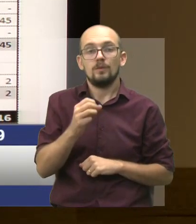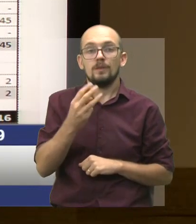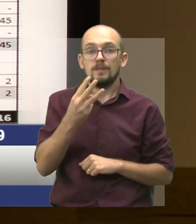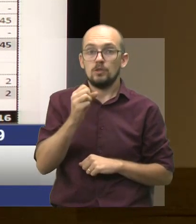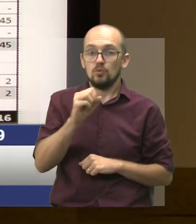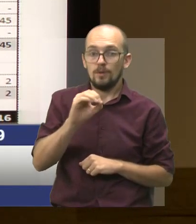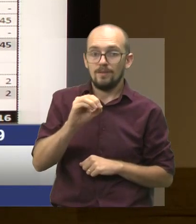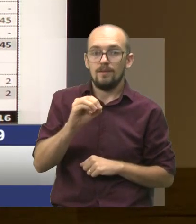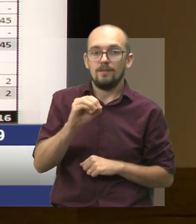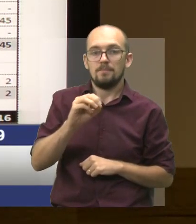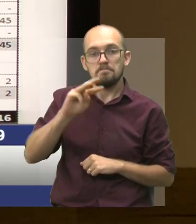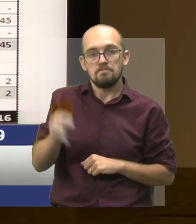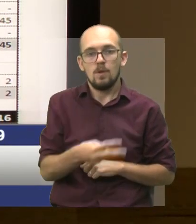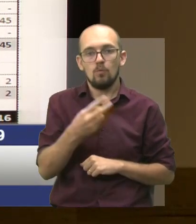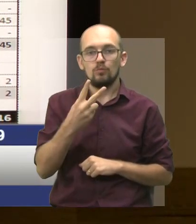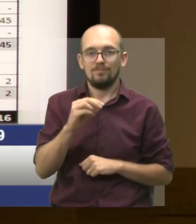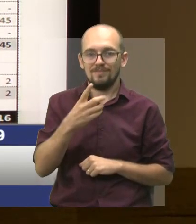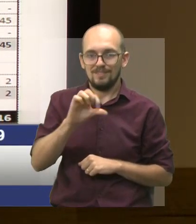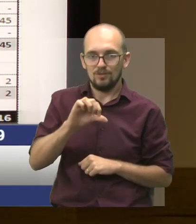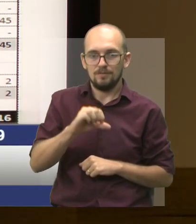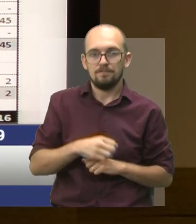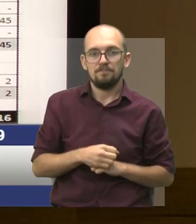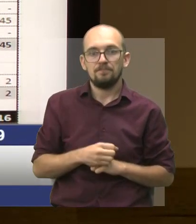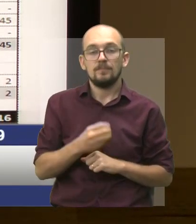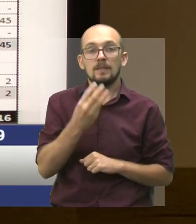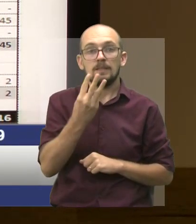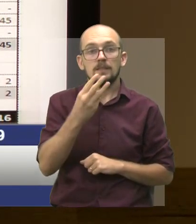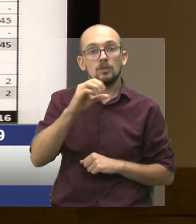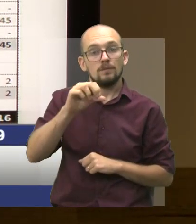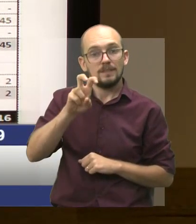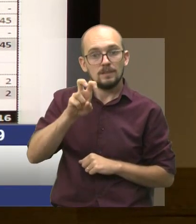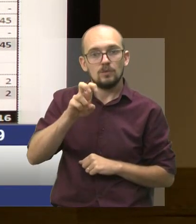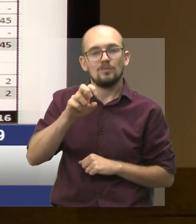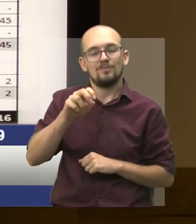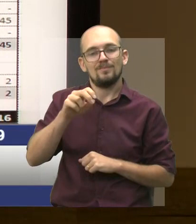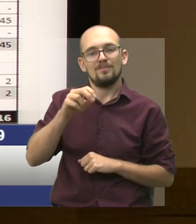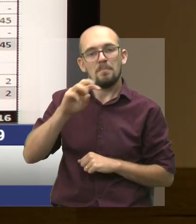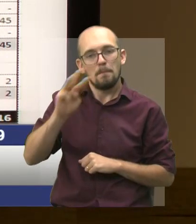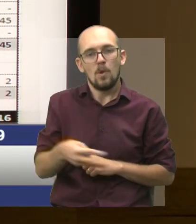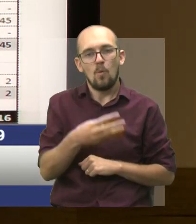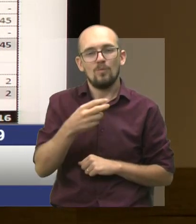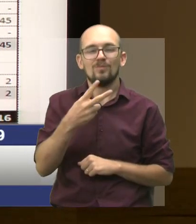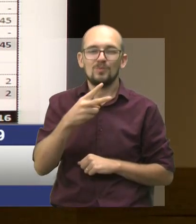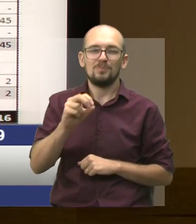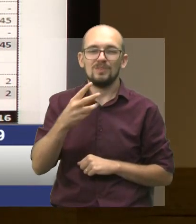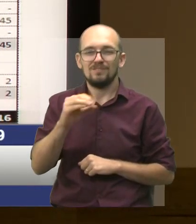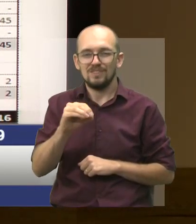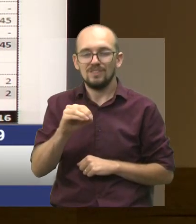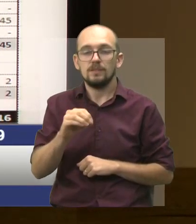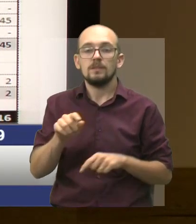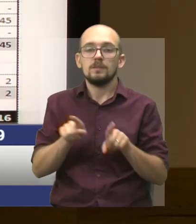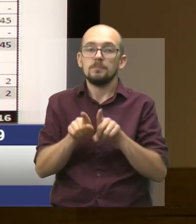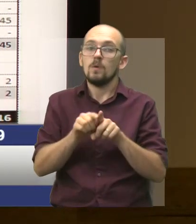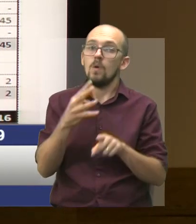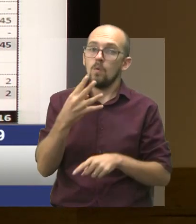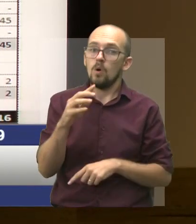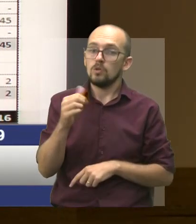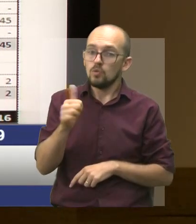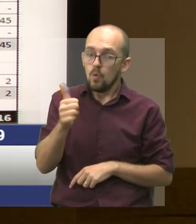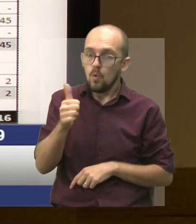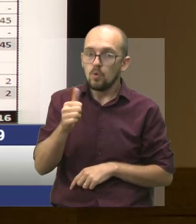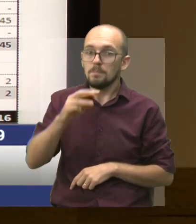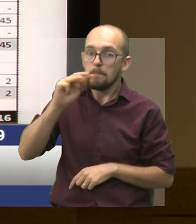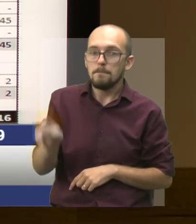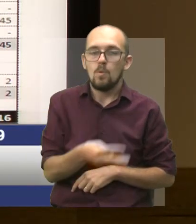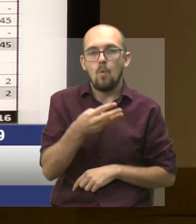R$395 milhões para 2020 e R$411 milhões para 2011. E também depois